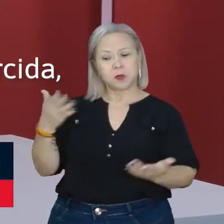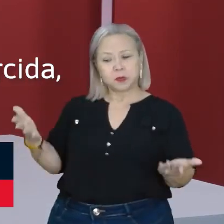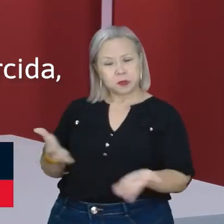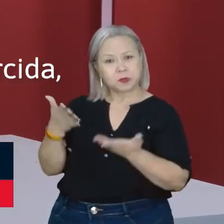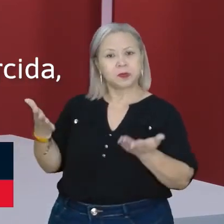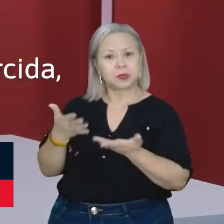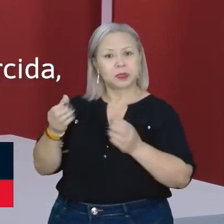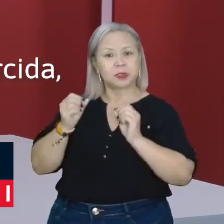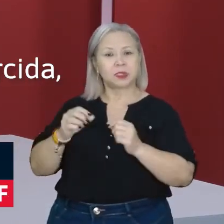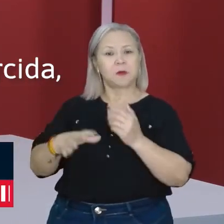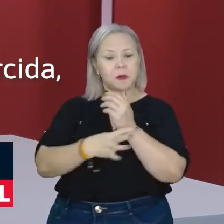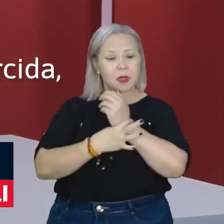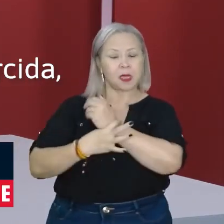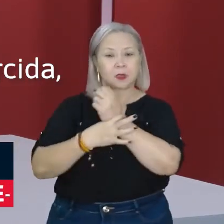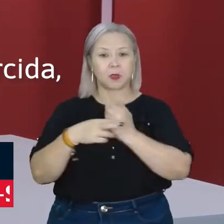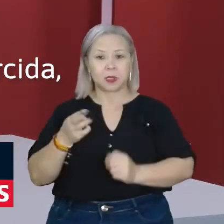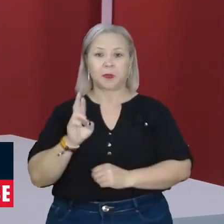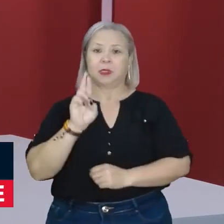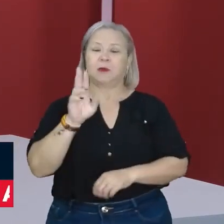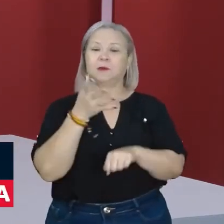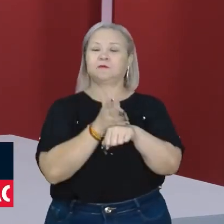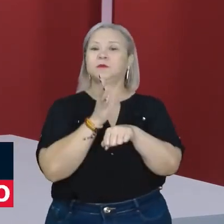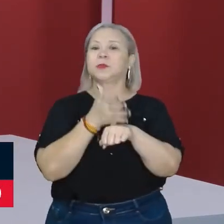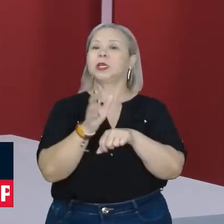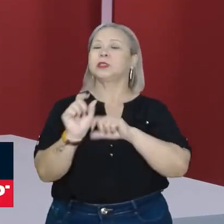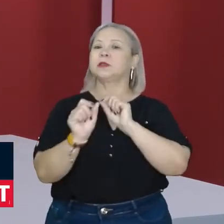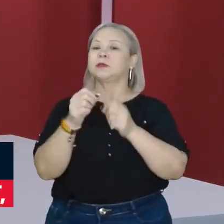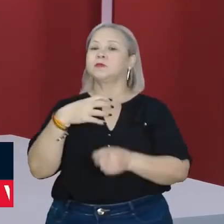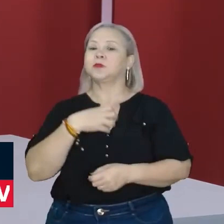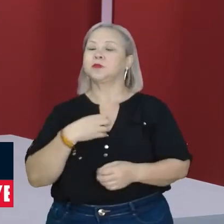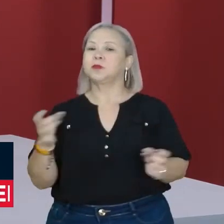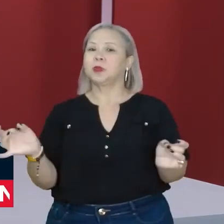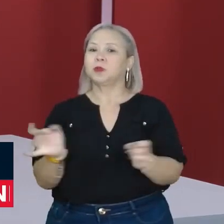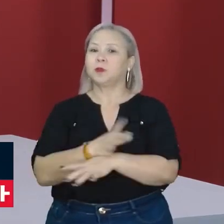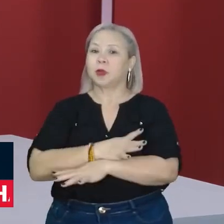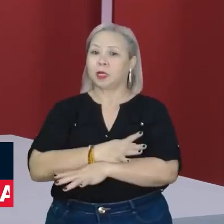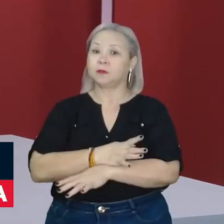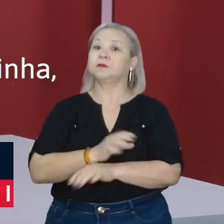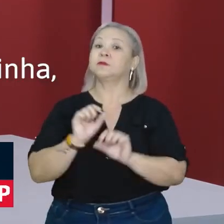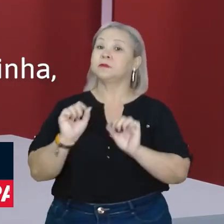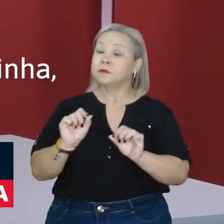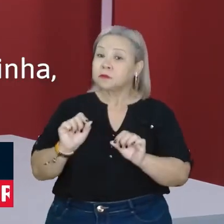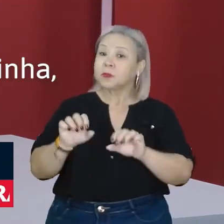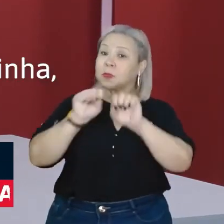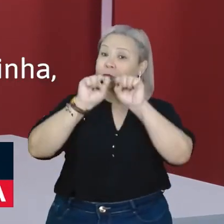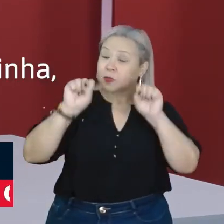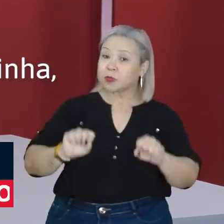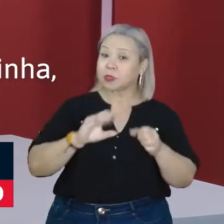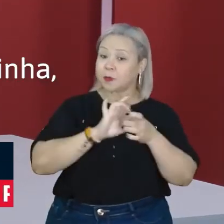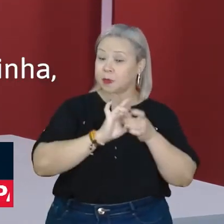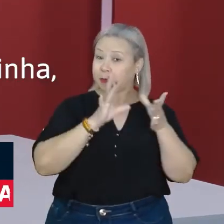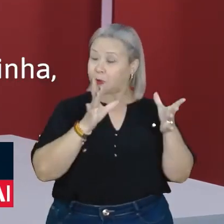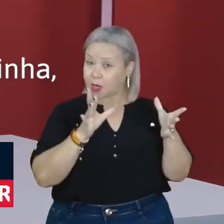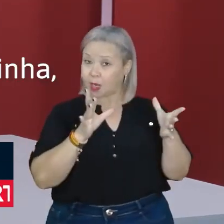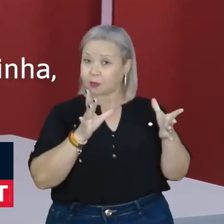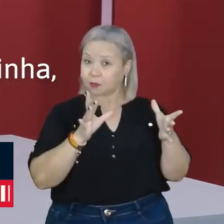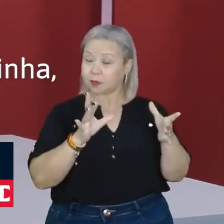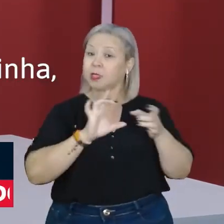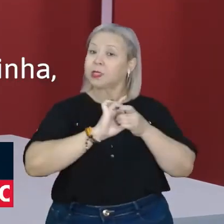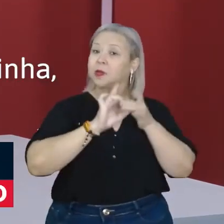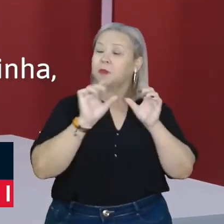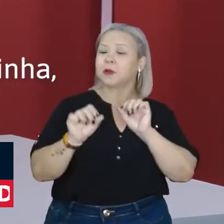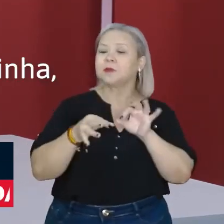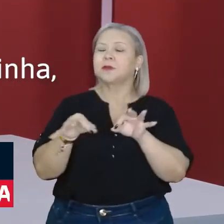nossa representatividade só vai ser exercida de maneira plena num regime democrático. E que o regime democrático é a